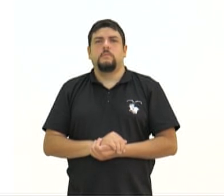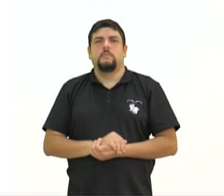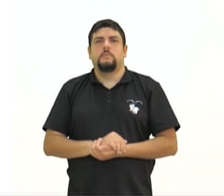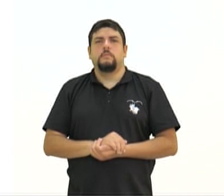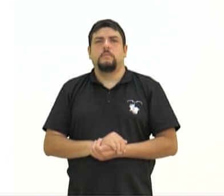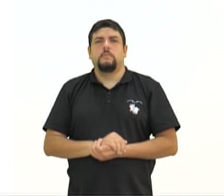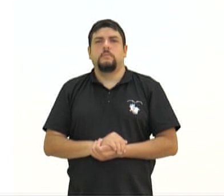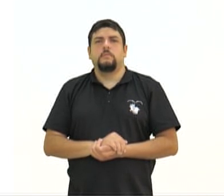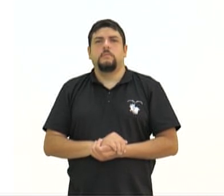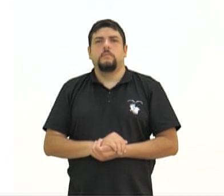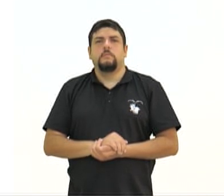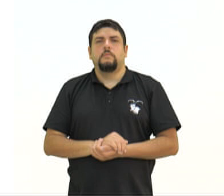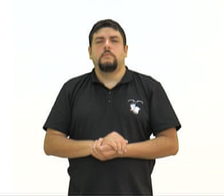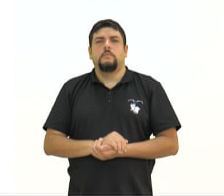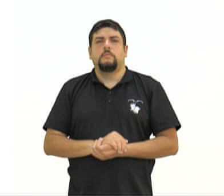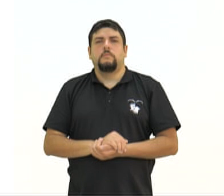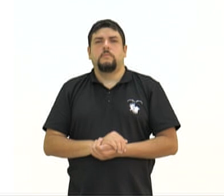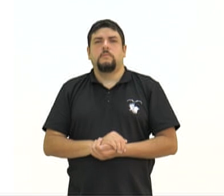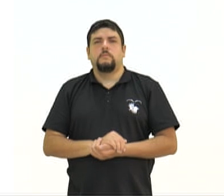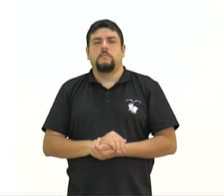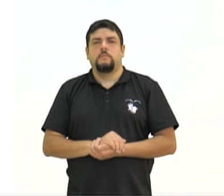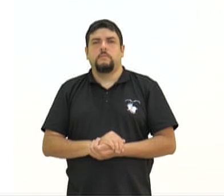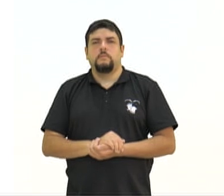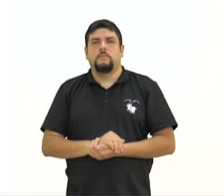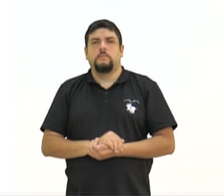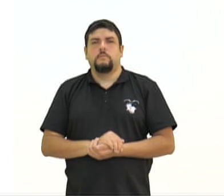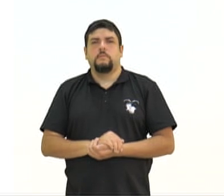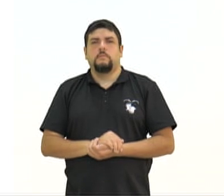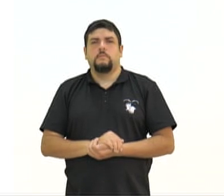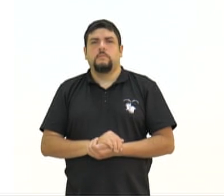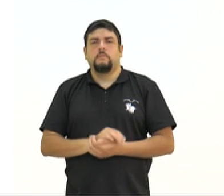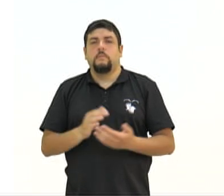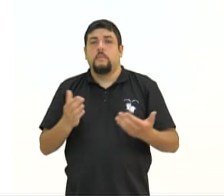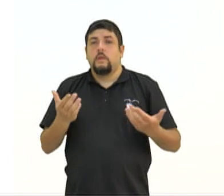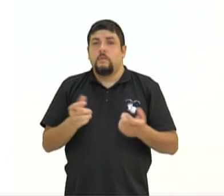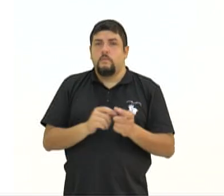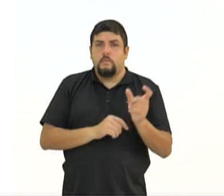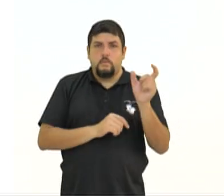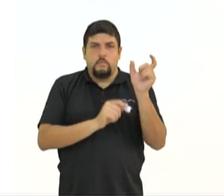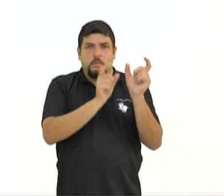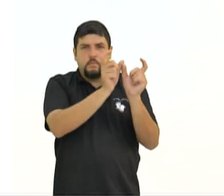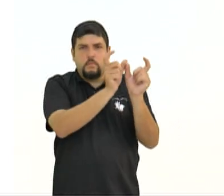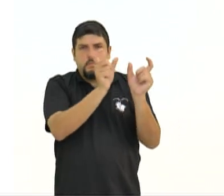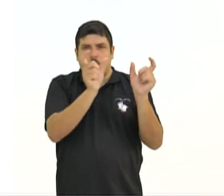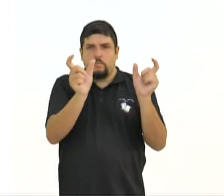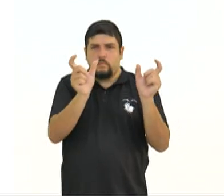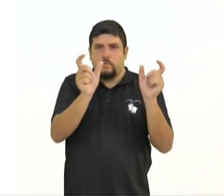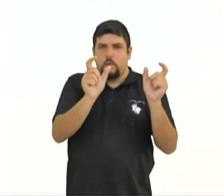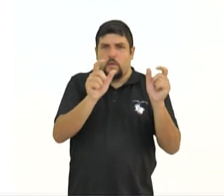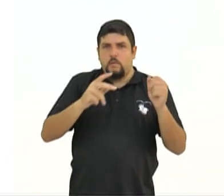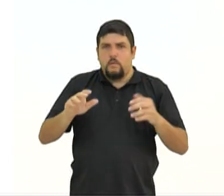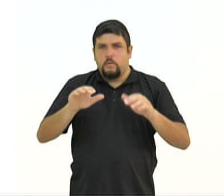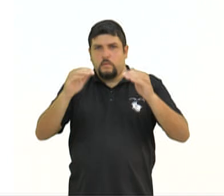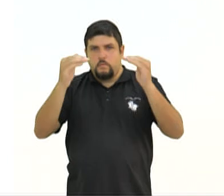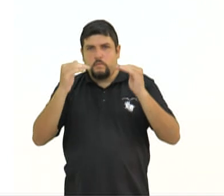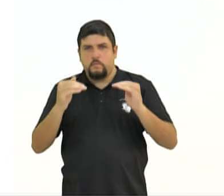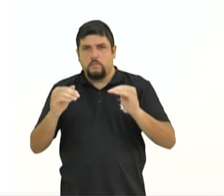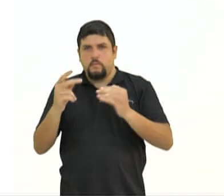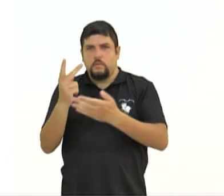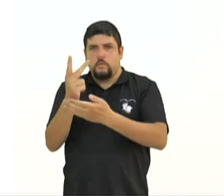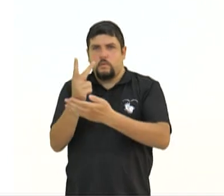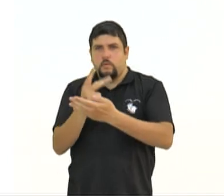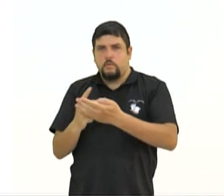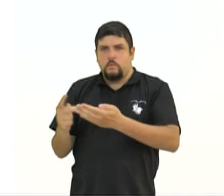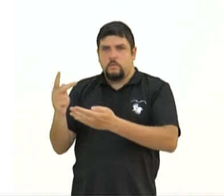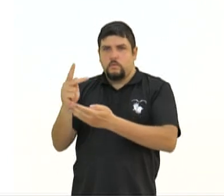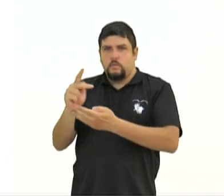O boliche. B. El baloncesto. C. El voleibol. D. El tênis.